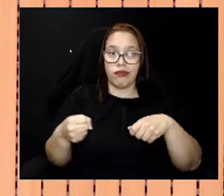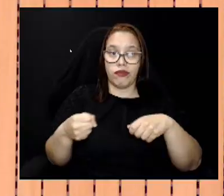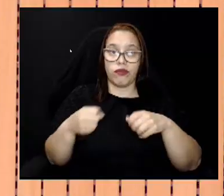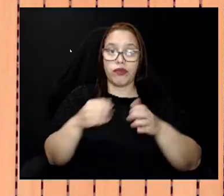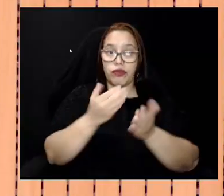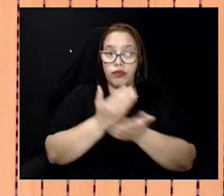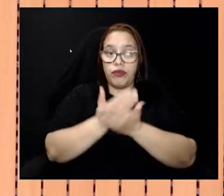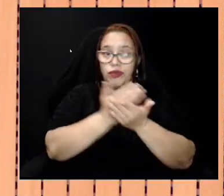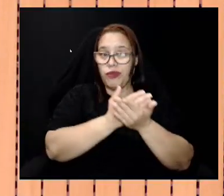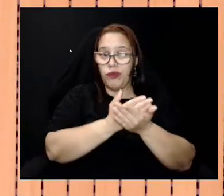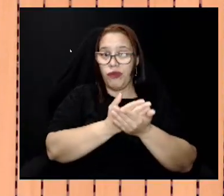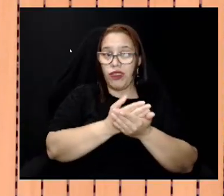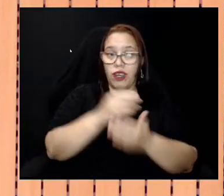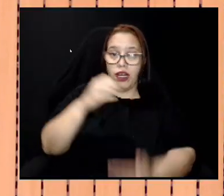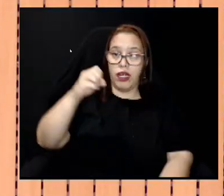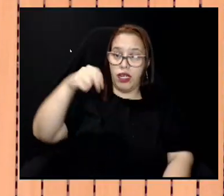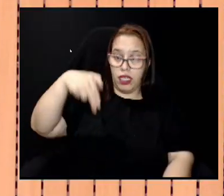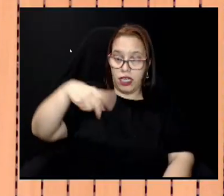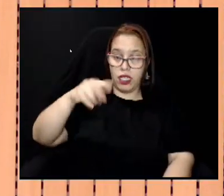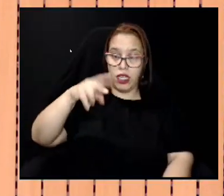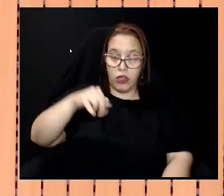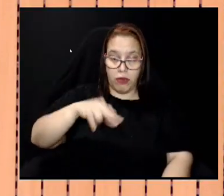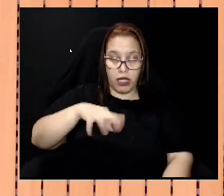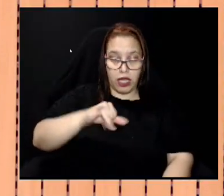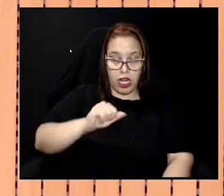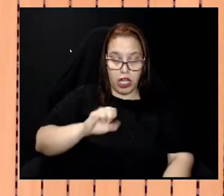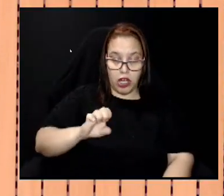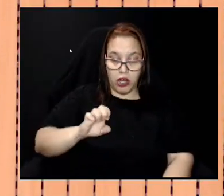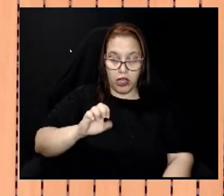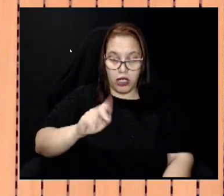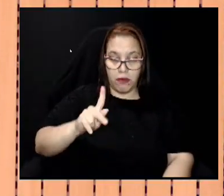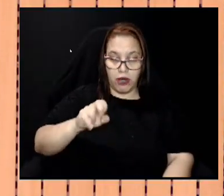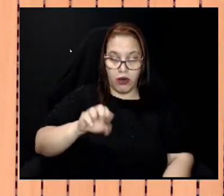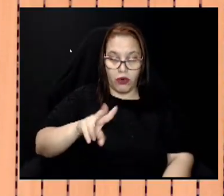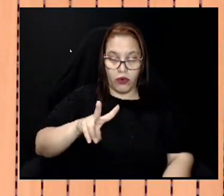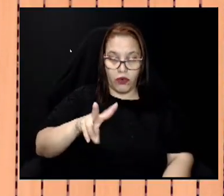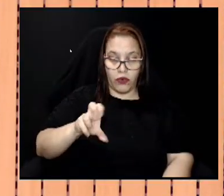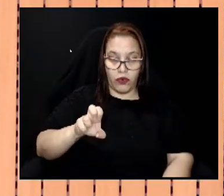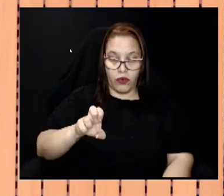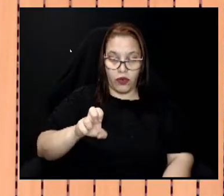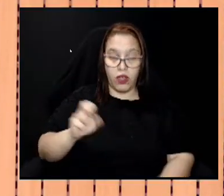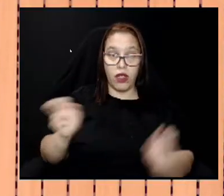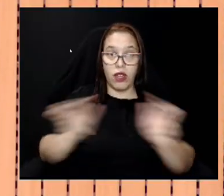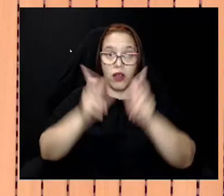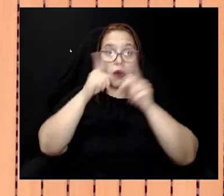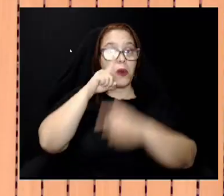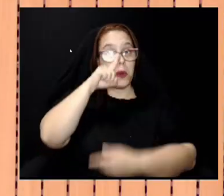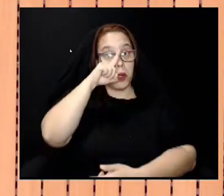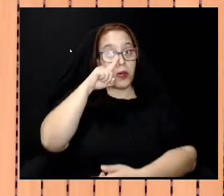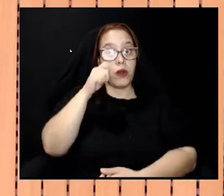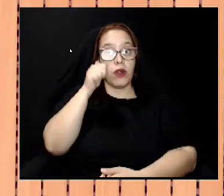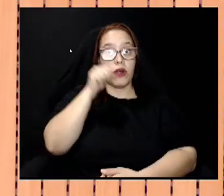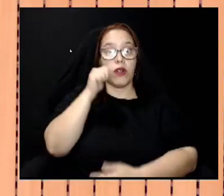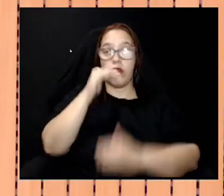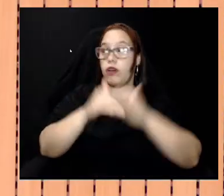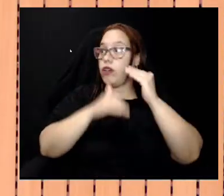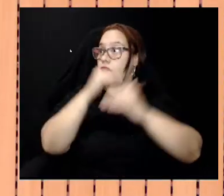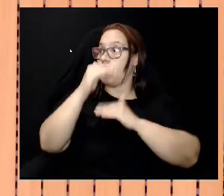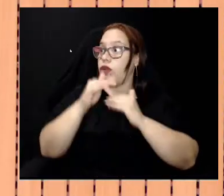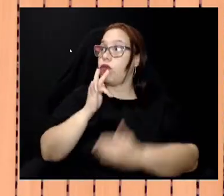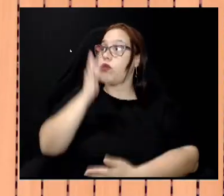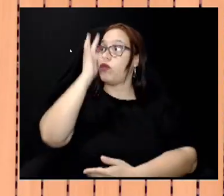a endometriose pélvica pode ser um primeiro sinal de risco para algumas mulheres a desenvolver futuro câncer de